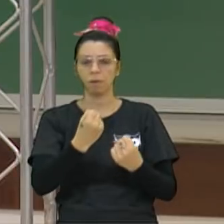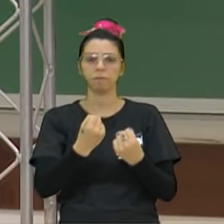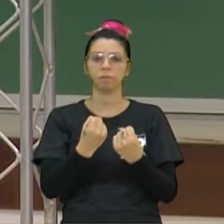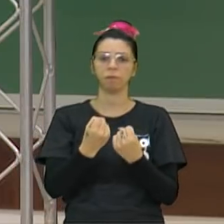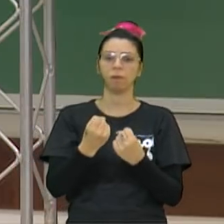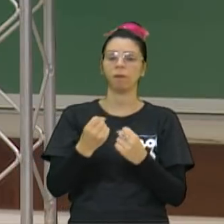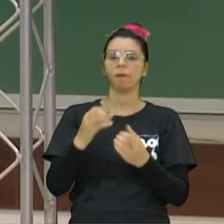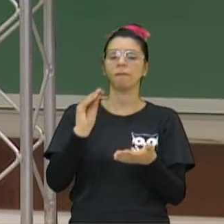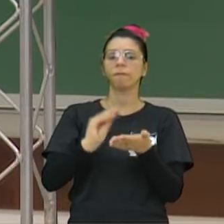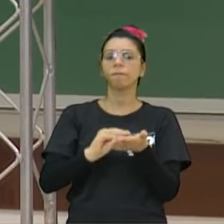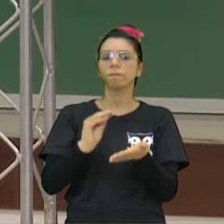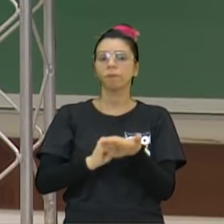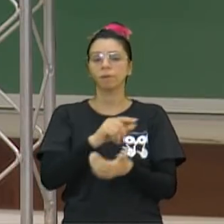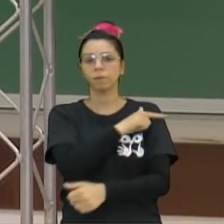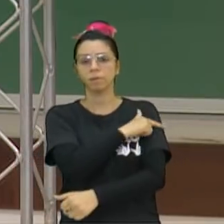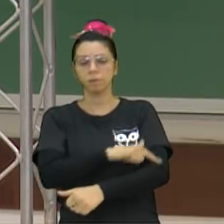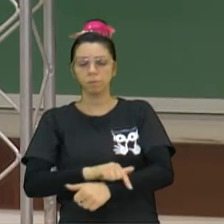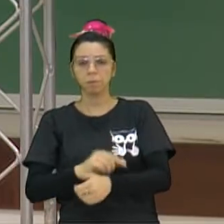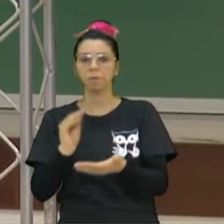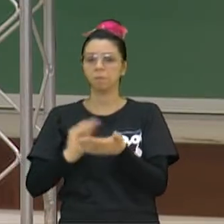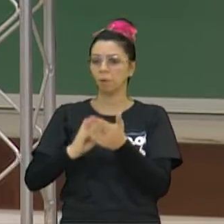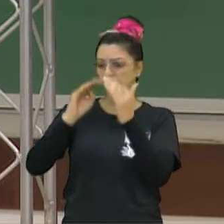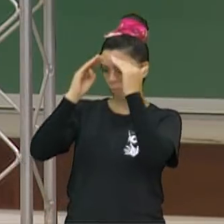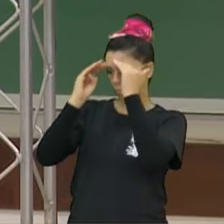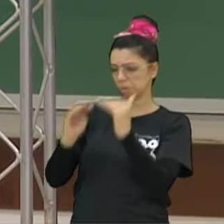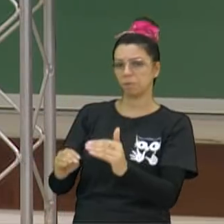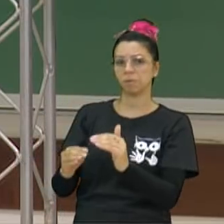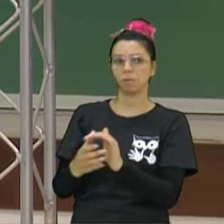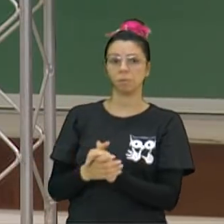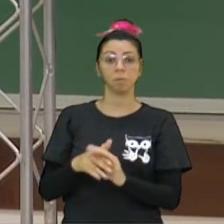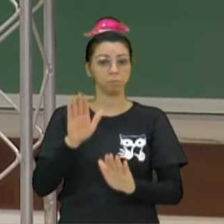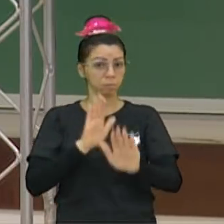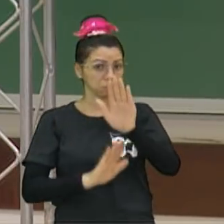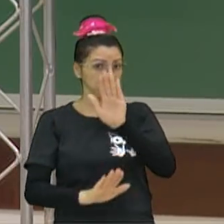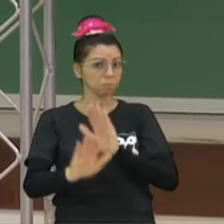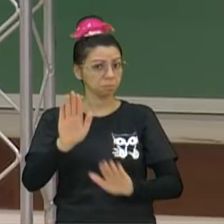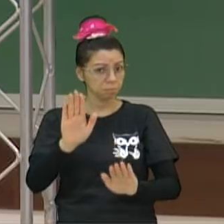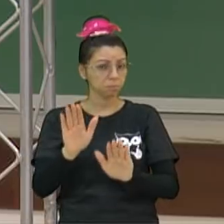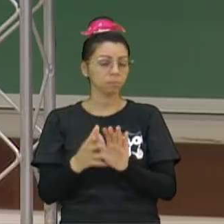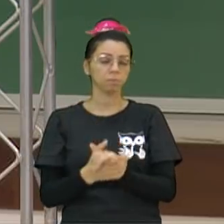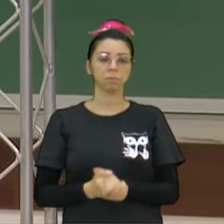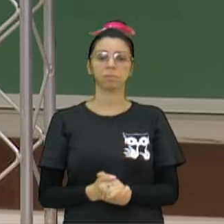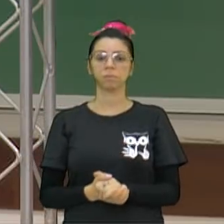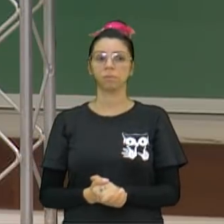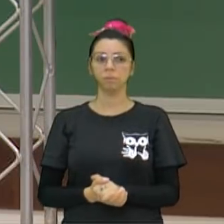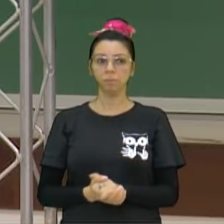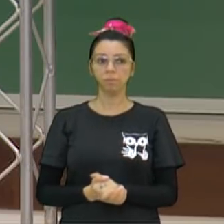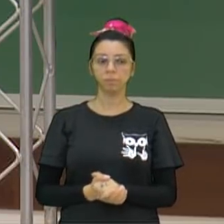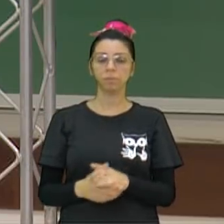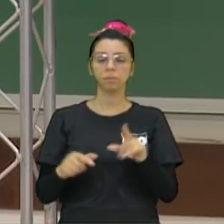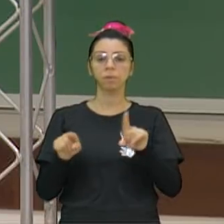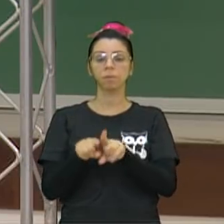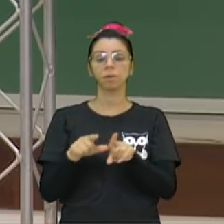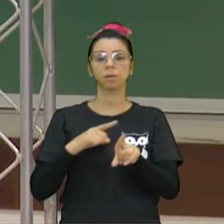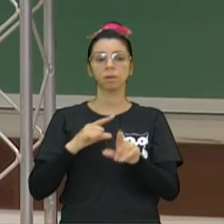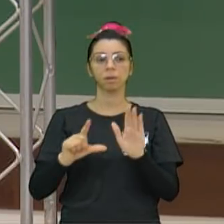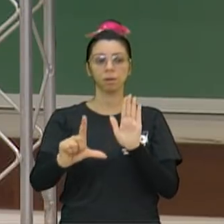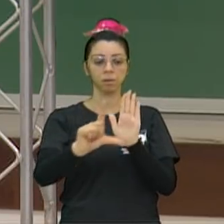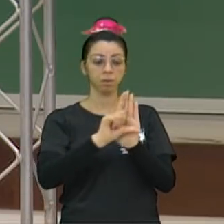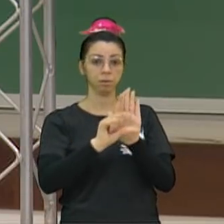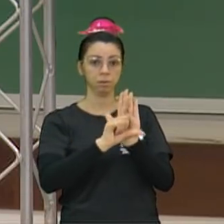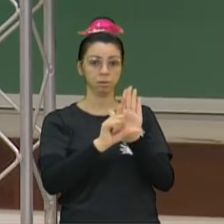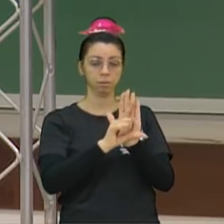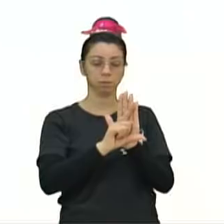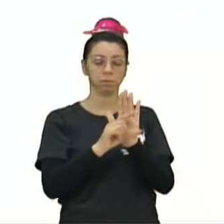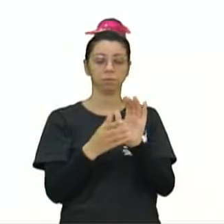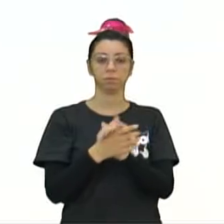sinta solitária, desprezada, tem que tomar muito cuidado com isso. Então, a gente tem também a questão da legislação, como eu já tinha dito, né? Então,